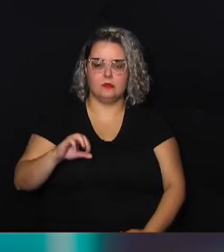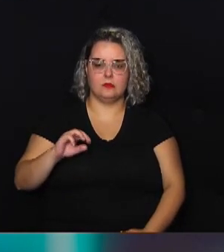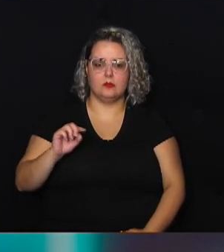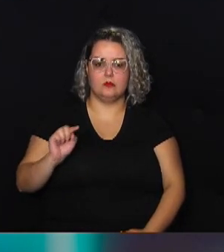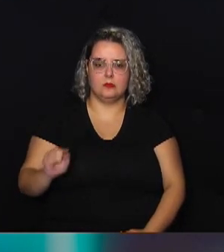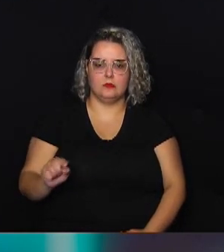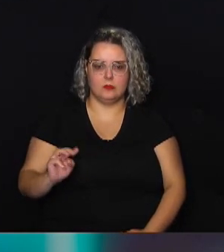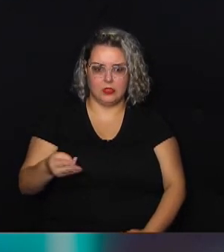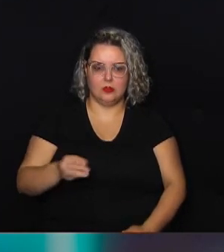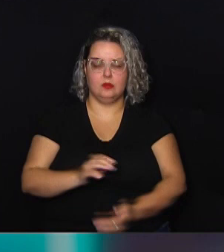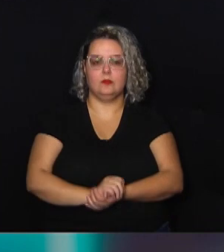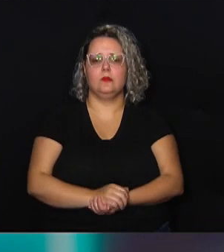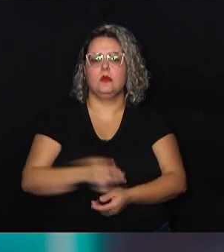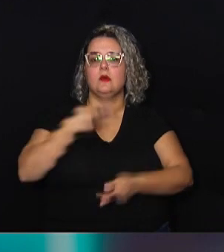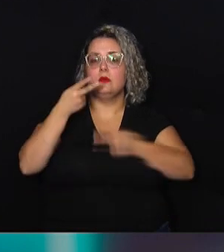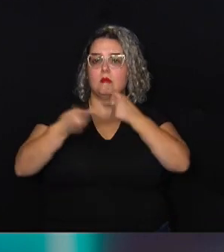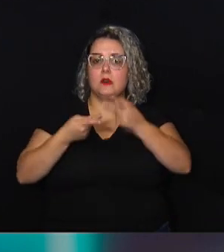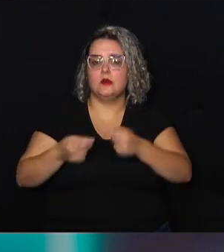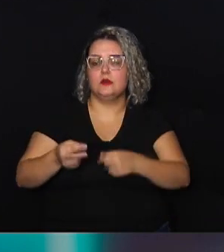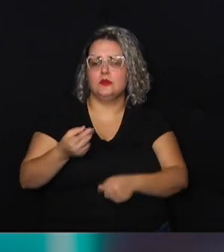Falando ainda em receita,